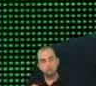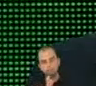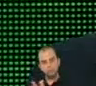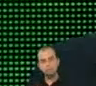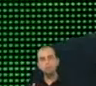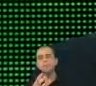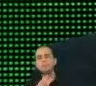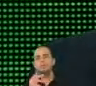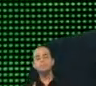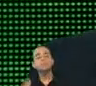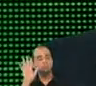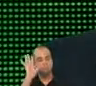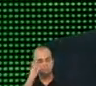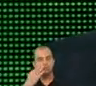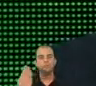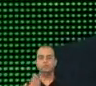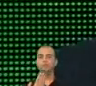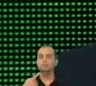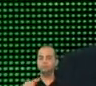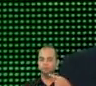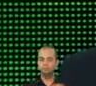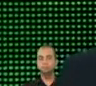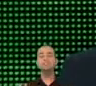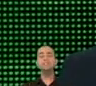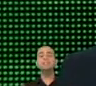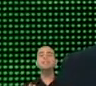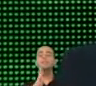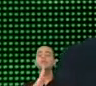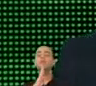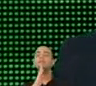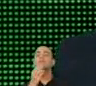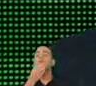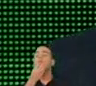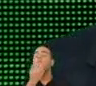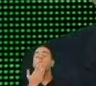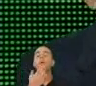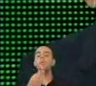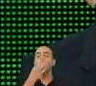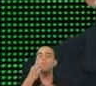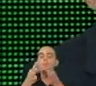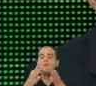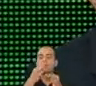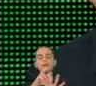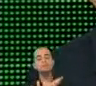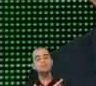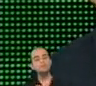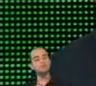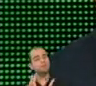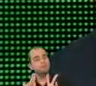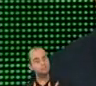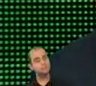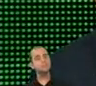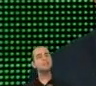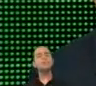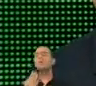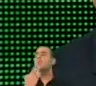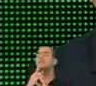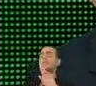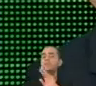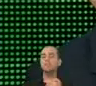Dilma, muita gente, milhões de pessoas estão nos vendo hoje em busca de conhecer as propostas e as ideias dos